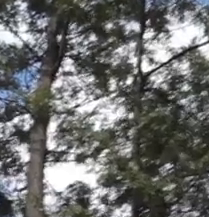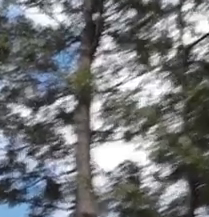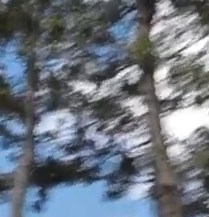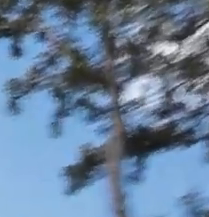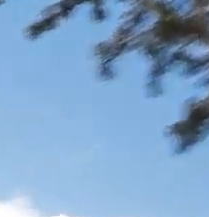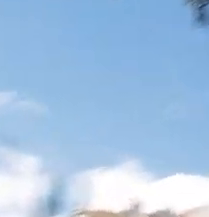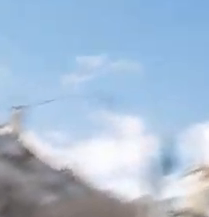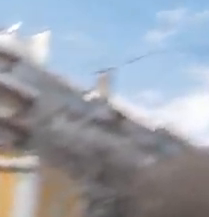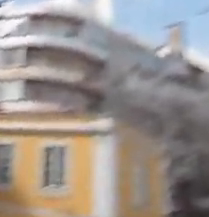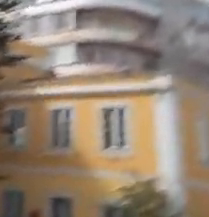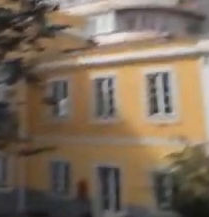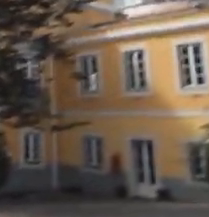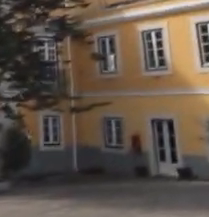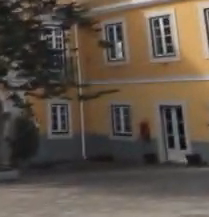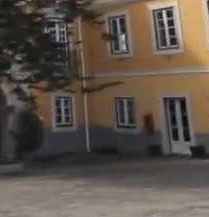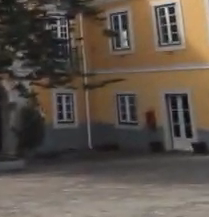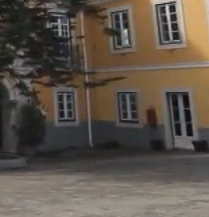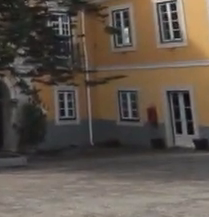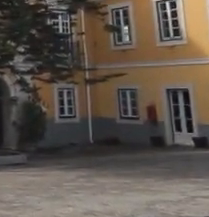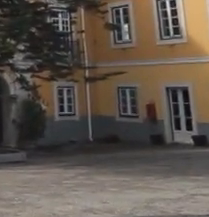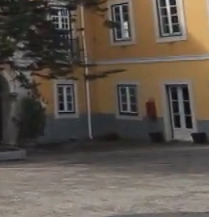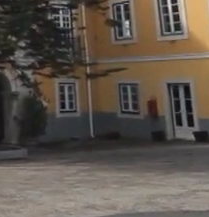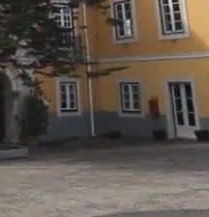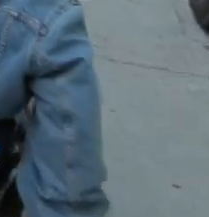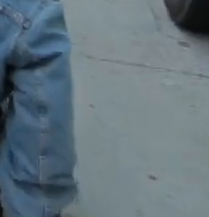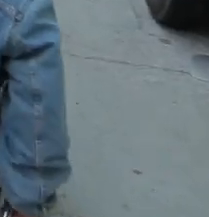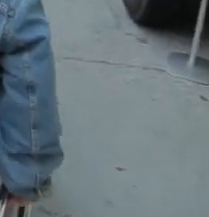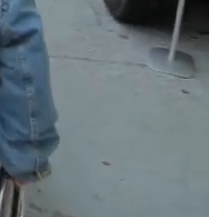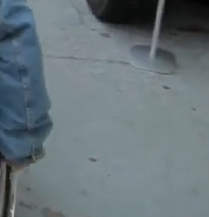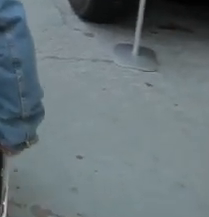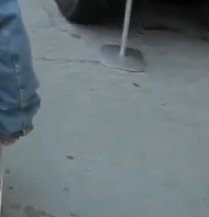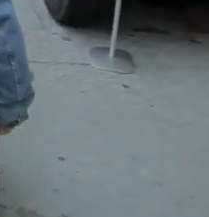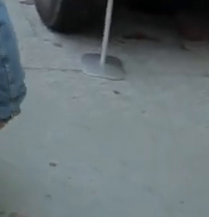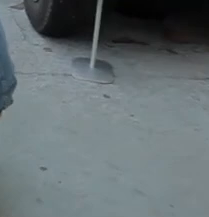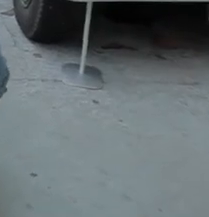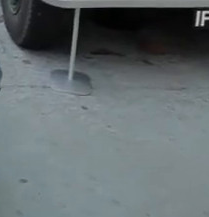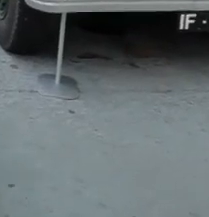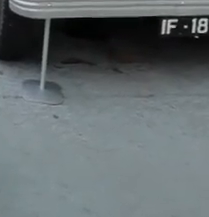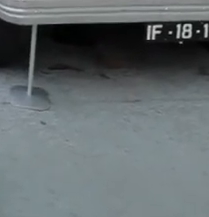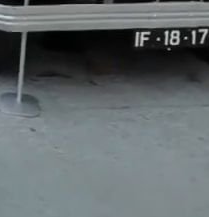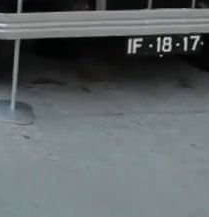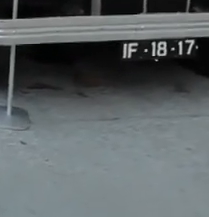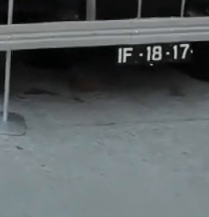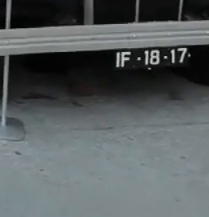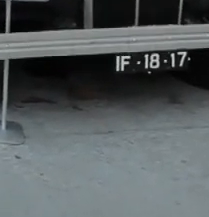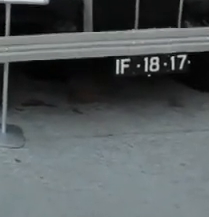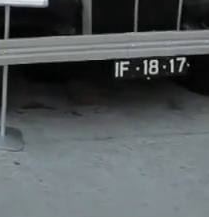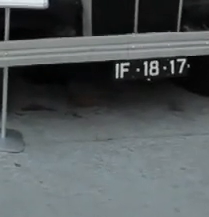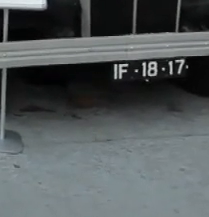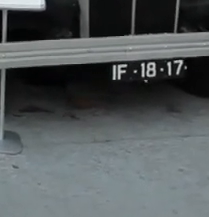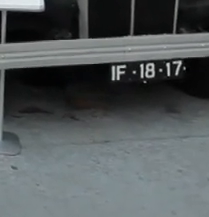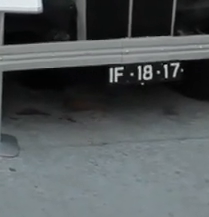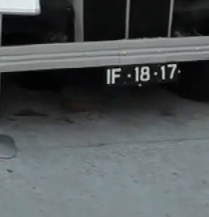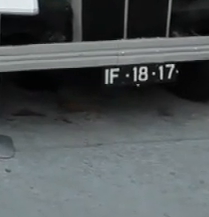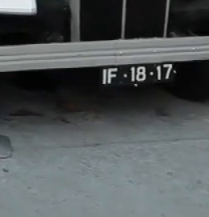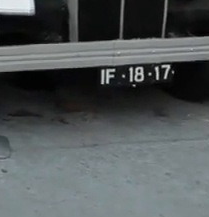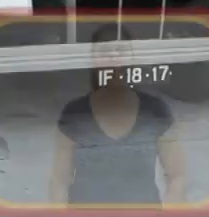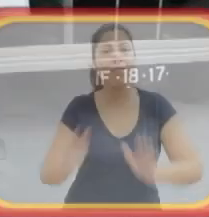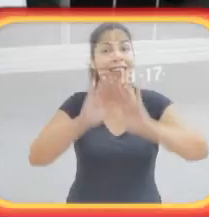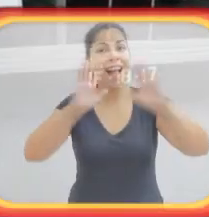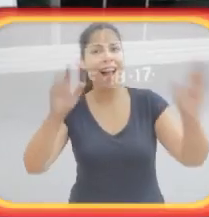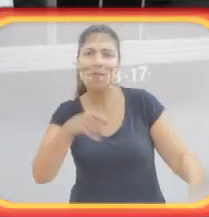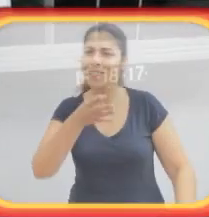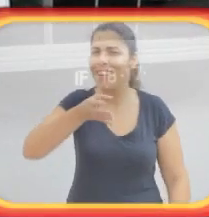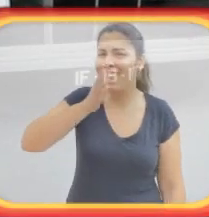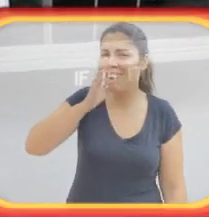Céu azul com poucas nuvens, copas de árvores. No interior, Zé e uma mulher circulam entre veículos antigos expostos. Entrevista dentro de um bonde.